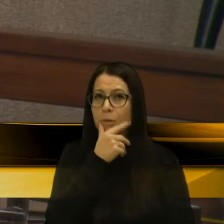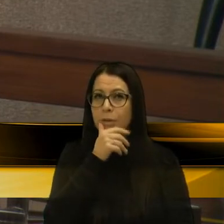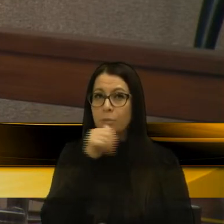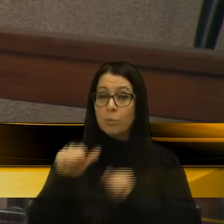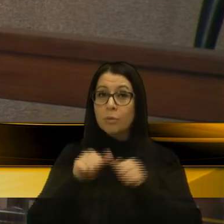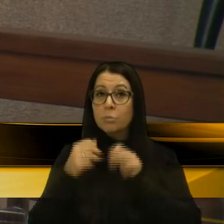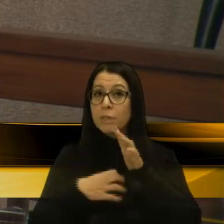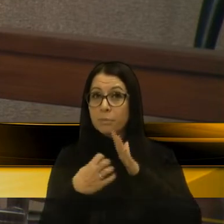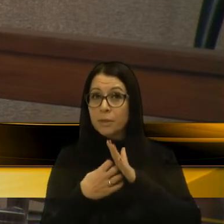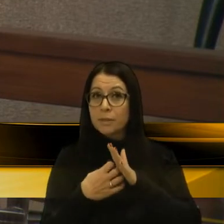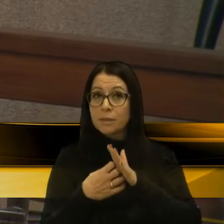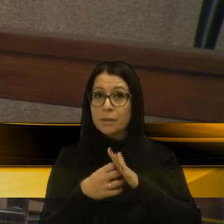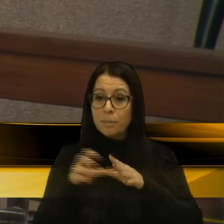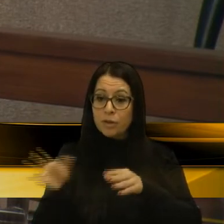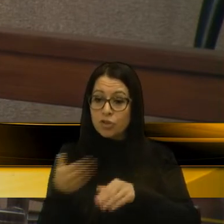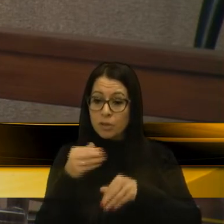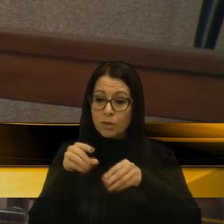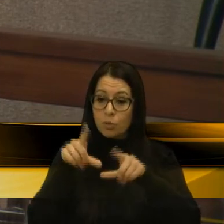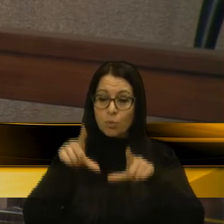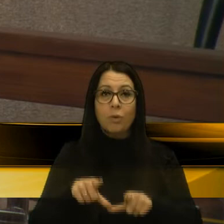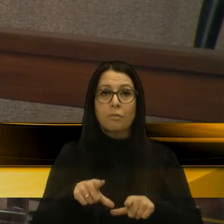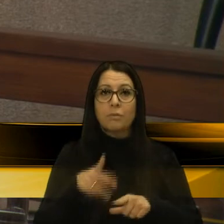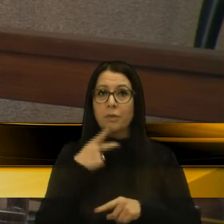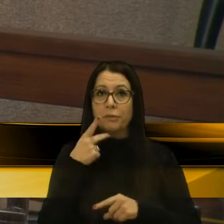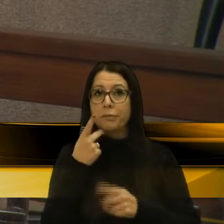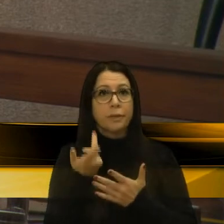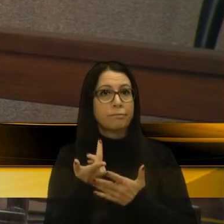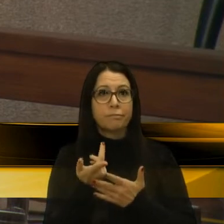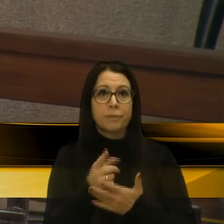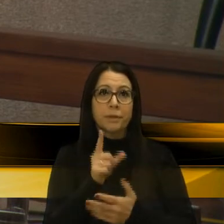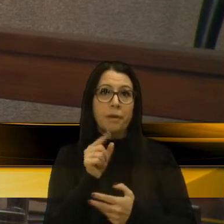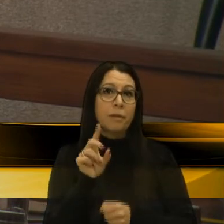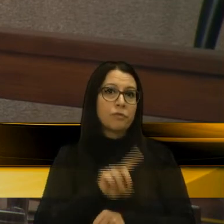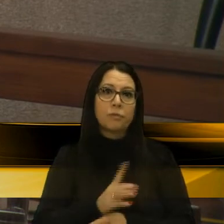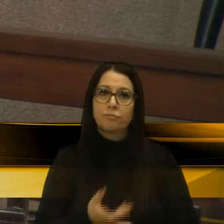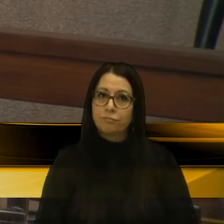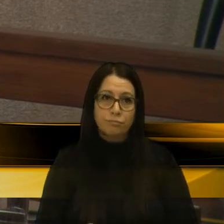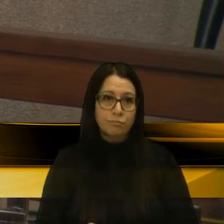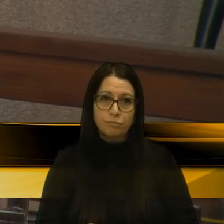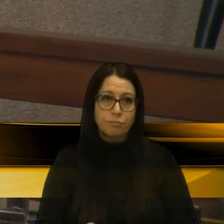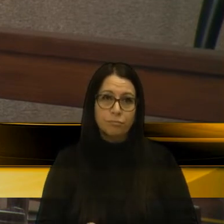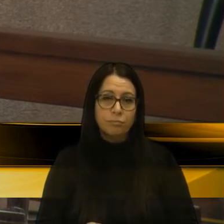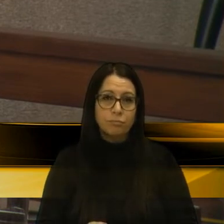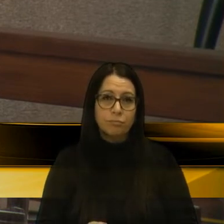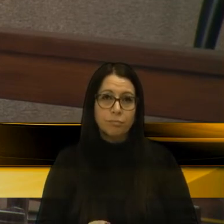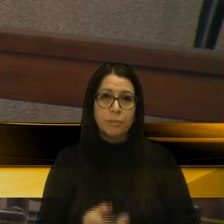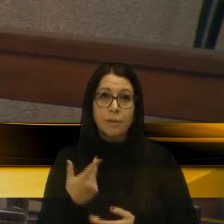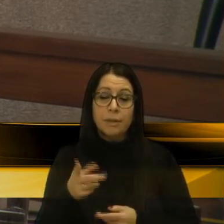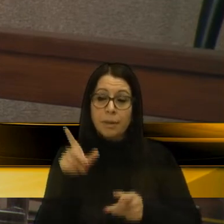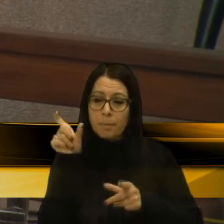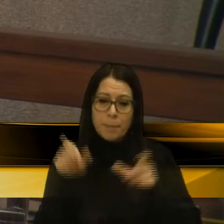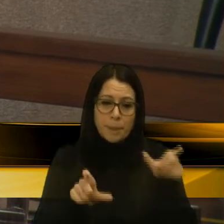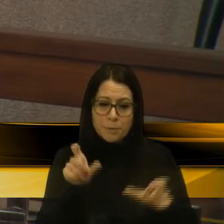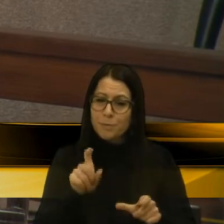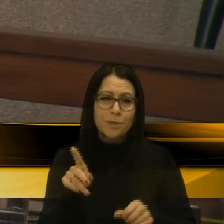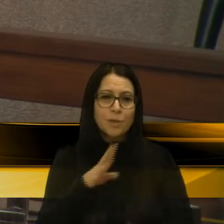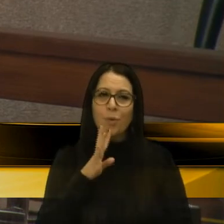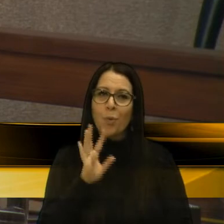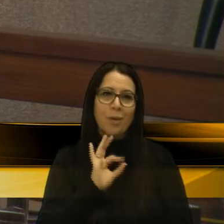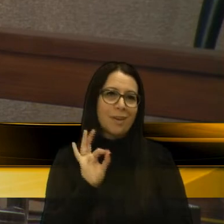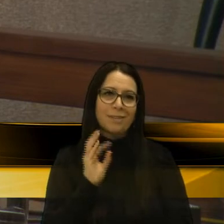que meios a gente pode adotar aqui. Então, nesse sentido é que eu faço esse alerta aos colegas vereadores. Pois não, vereador